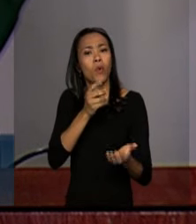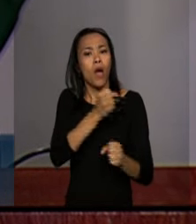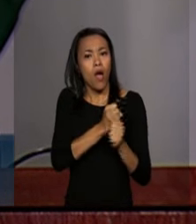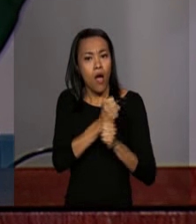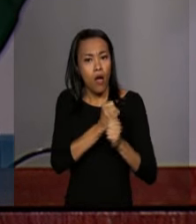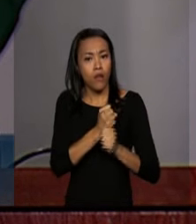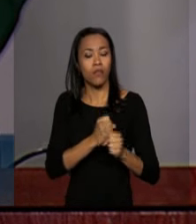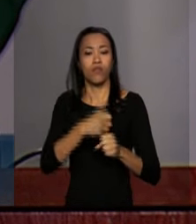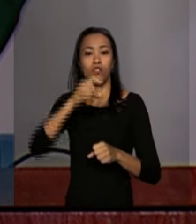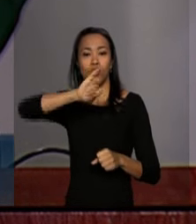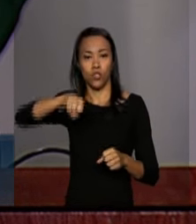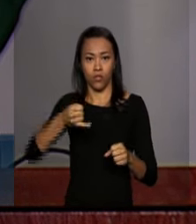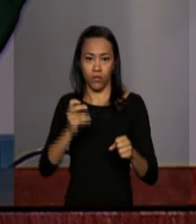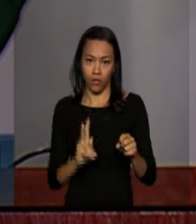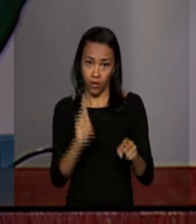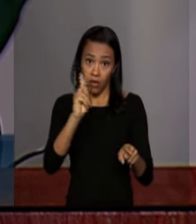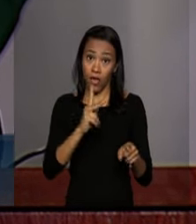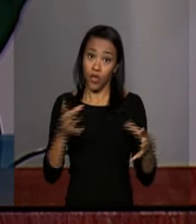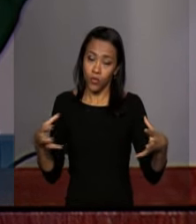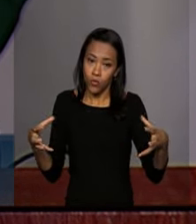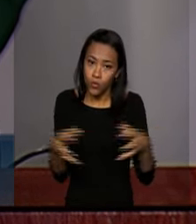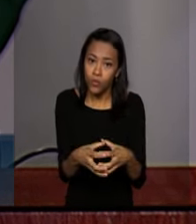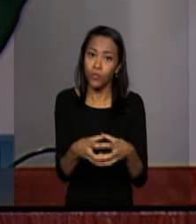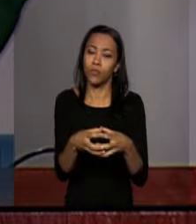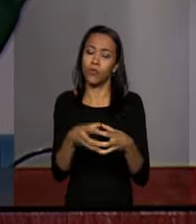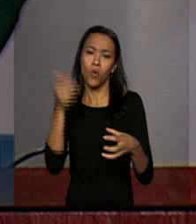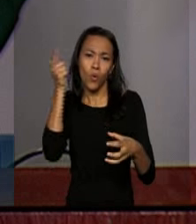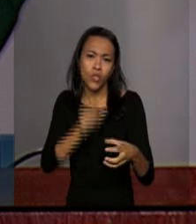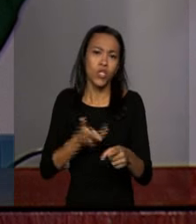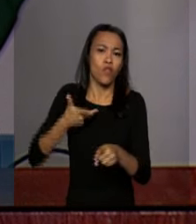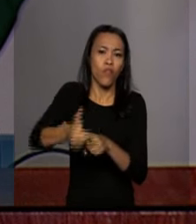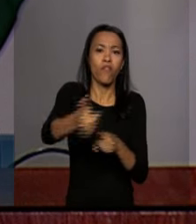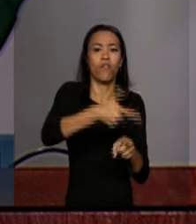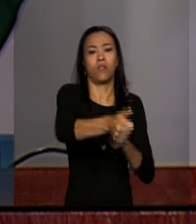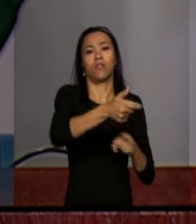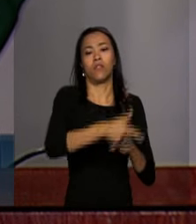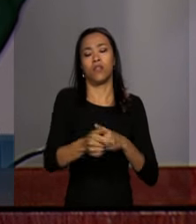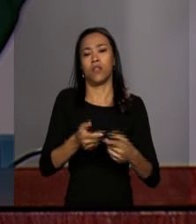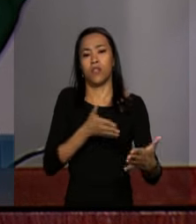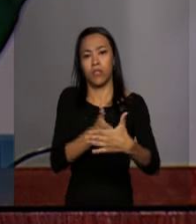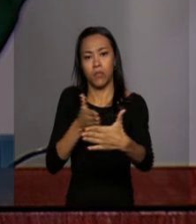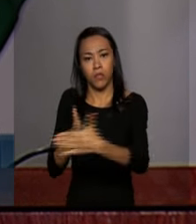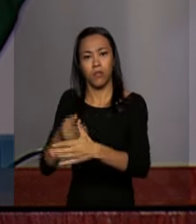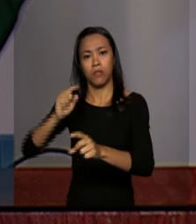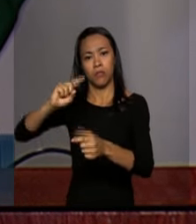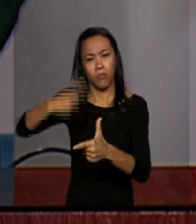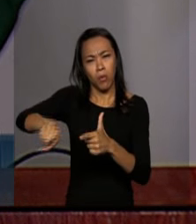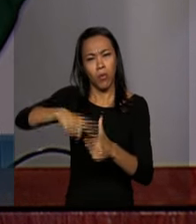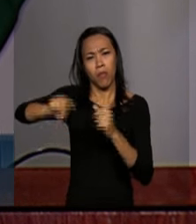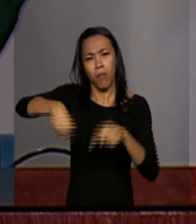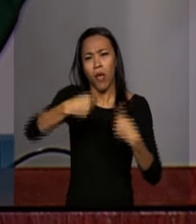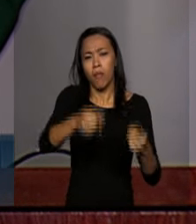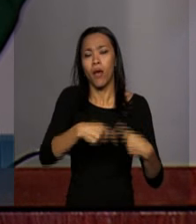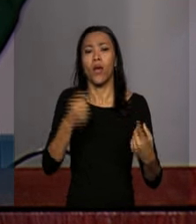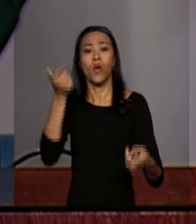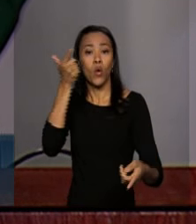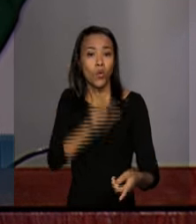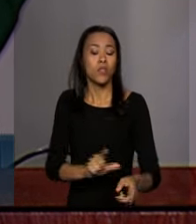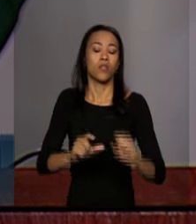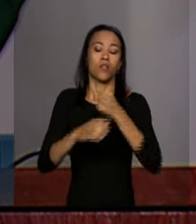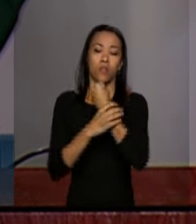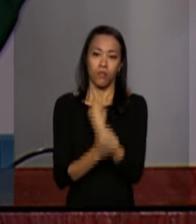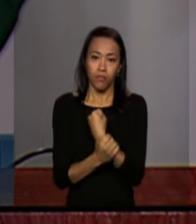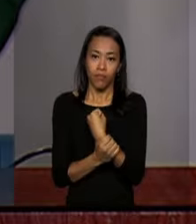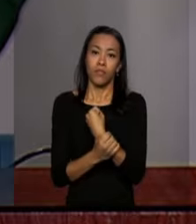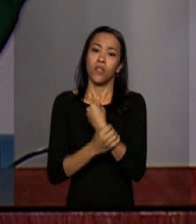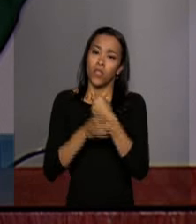país progrediu e se integrou, superou obstáculos e fortaleceu sua unidade, alcançou estabilidade e